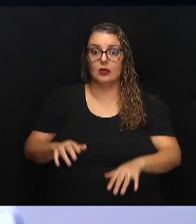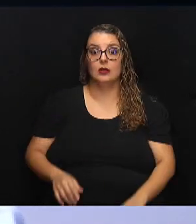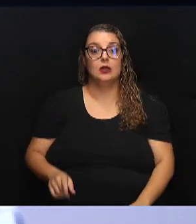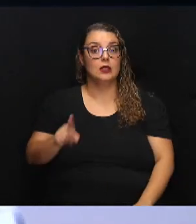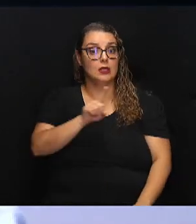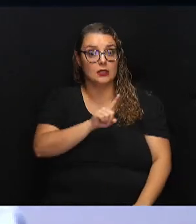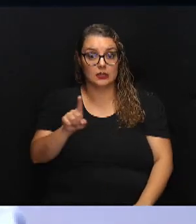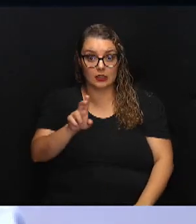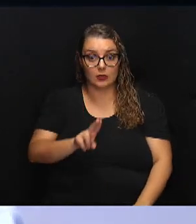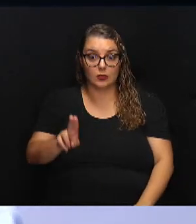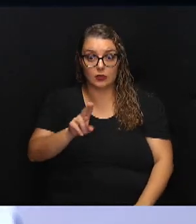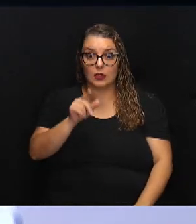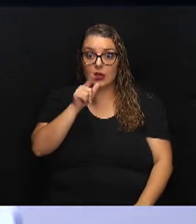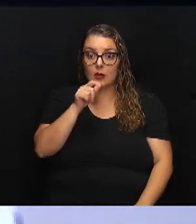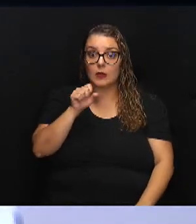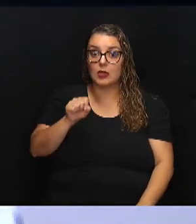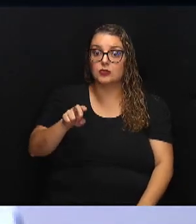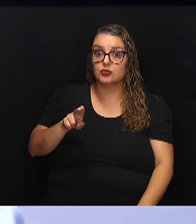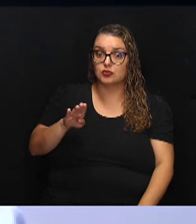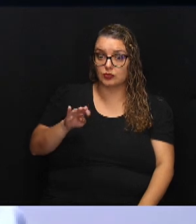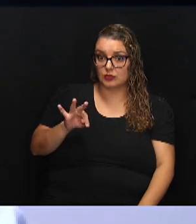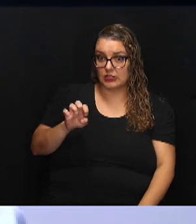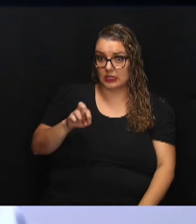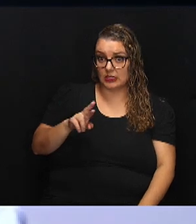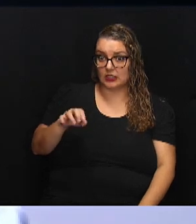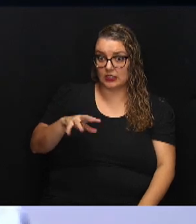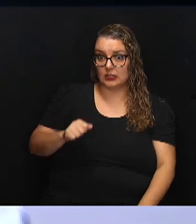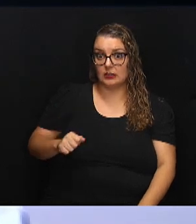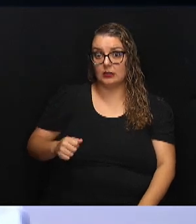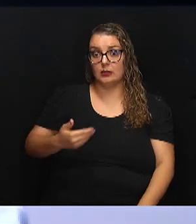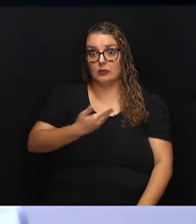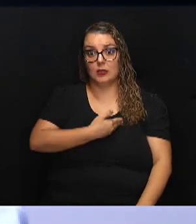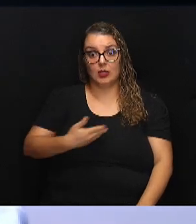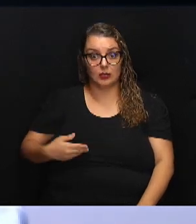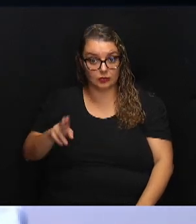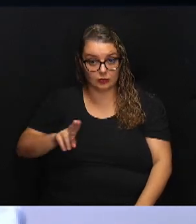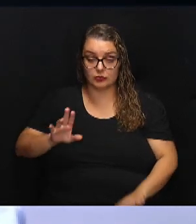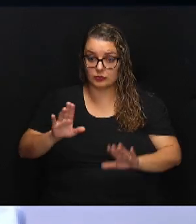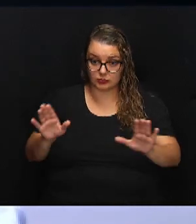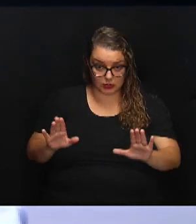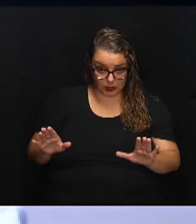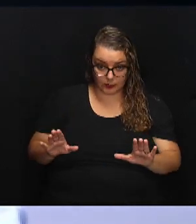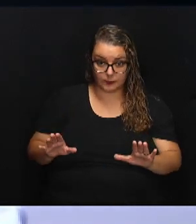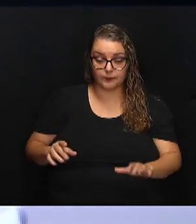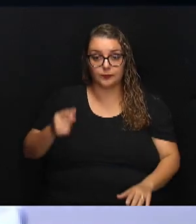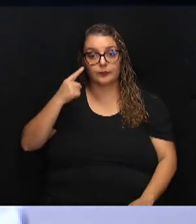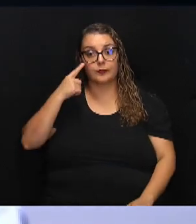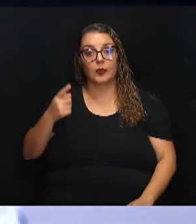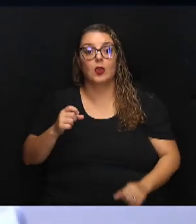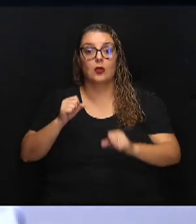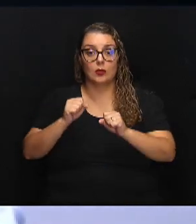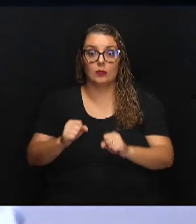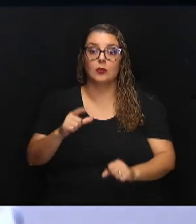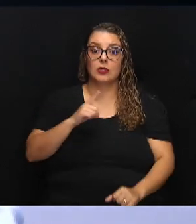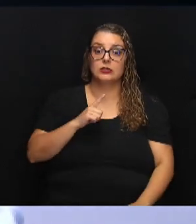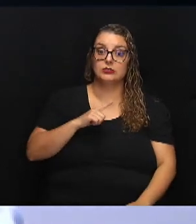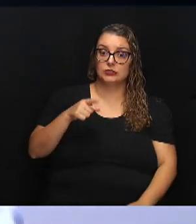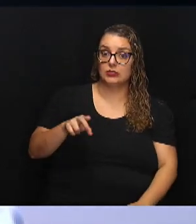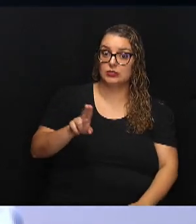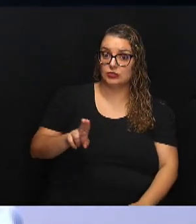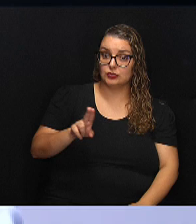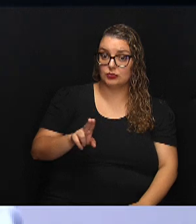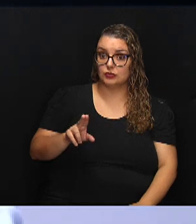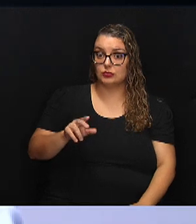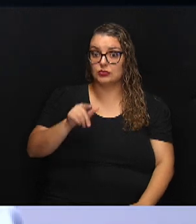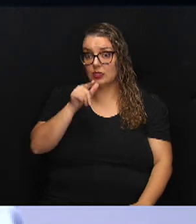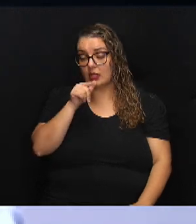não utilizam água de subterrânea para o seu abastecimento público. Então, no geral, o que pode ter ali de uso de água